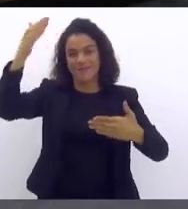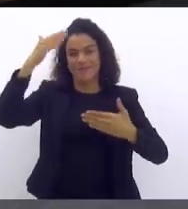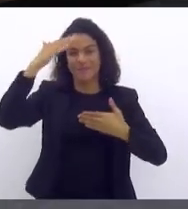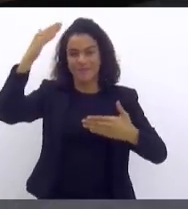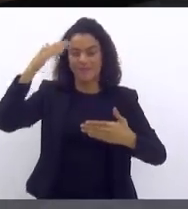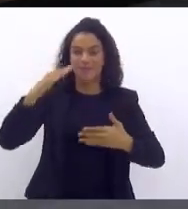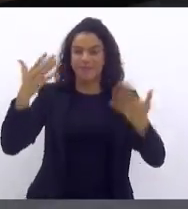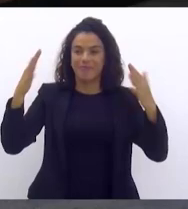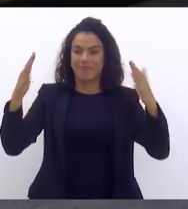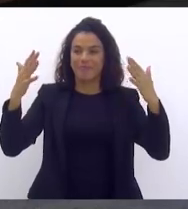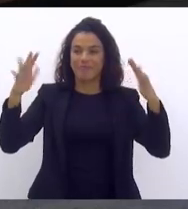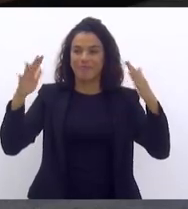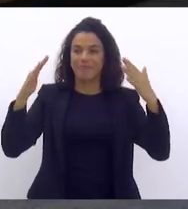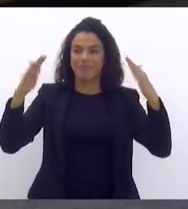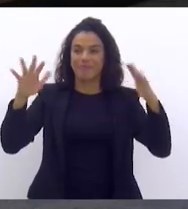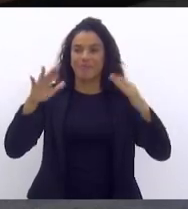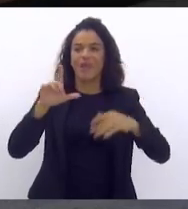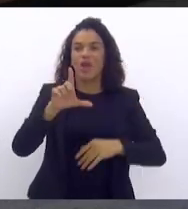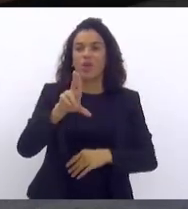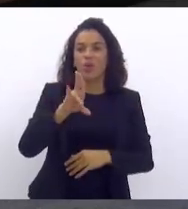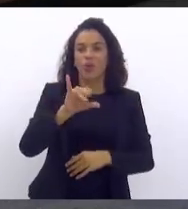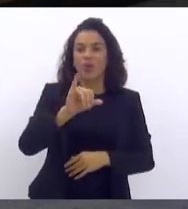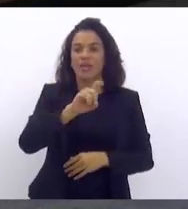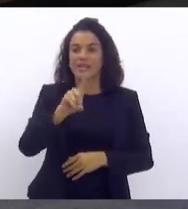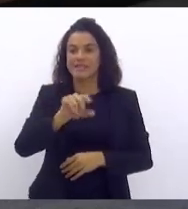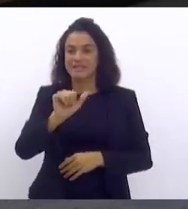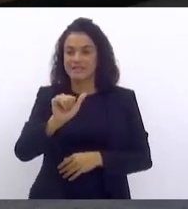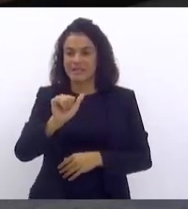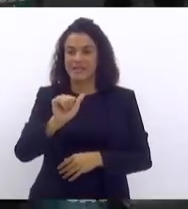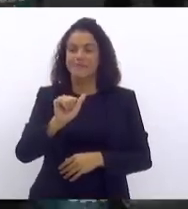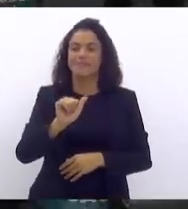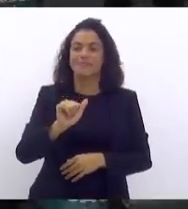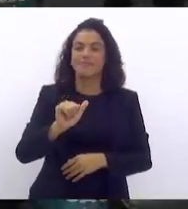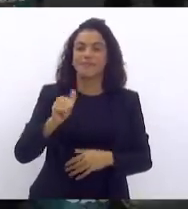Isso me permite, deputada, Luísa Dantas também presente.